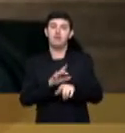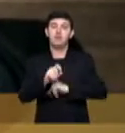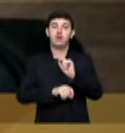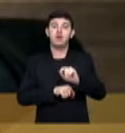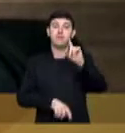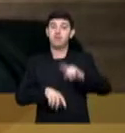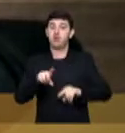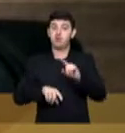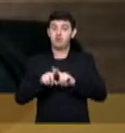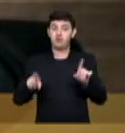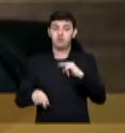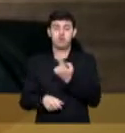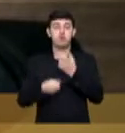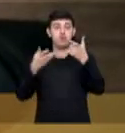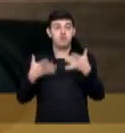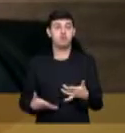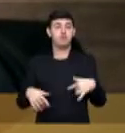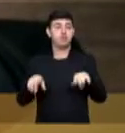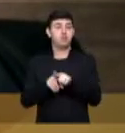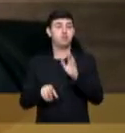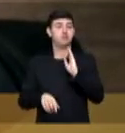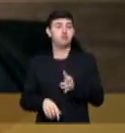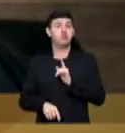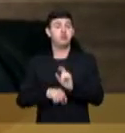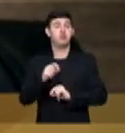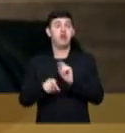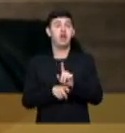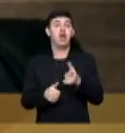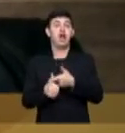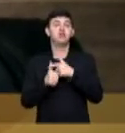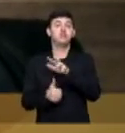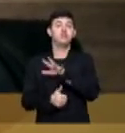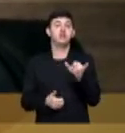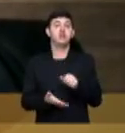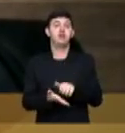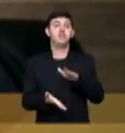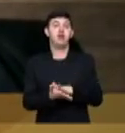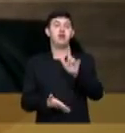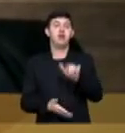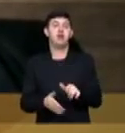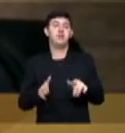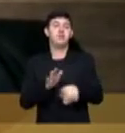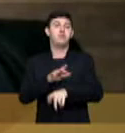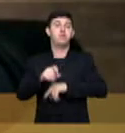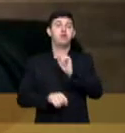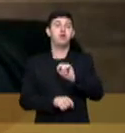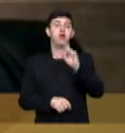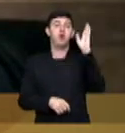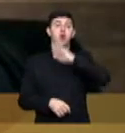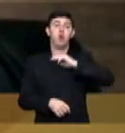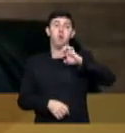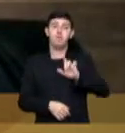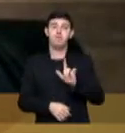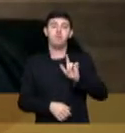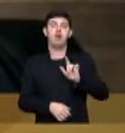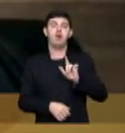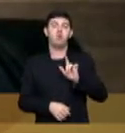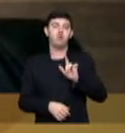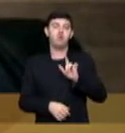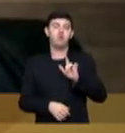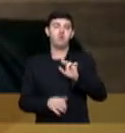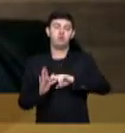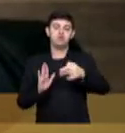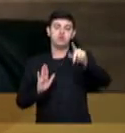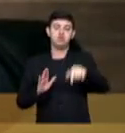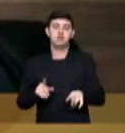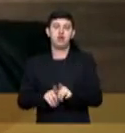permitido, deverá vir seguida de advertência pública sobre os males causados pela obesidade.